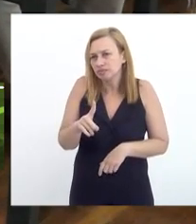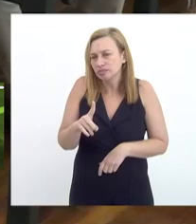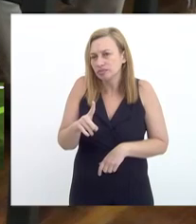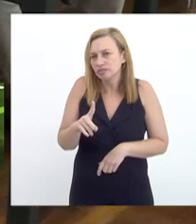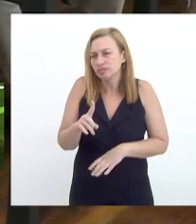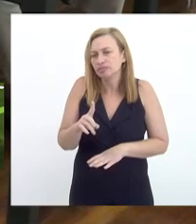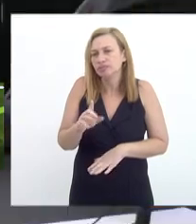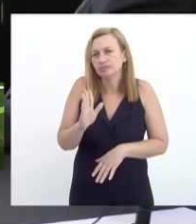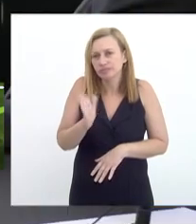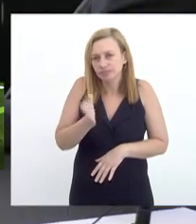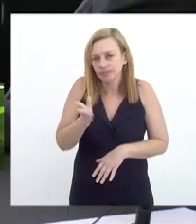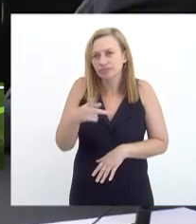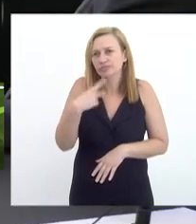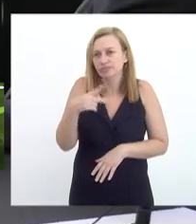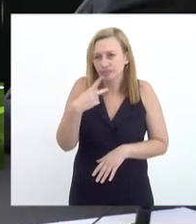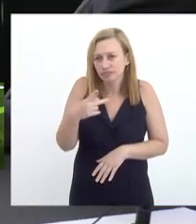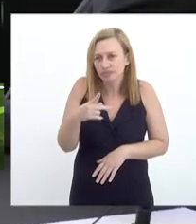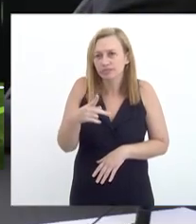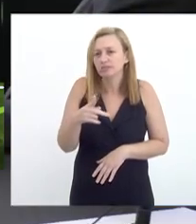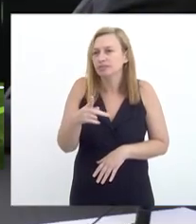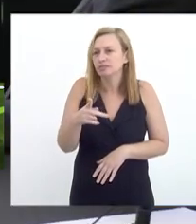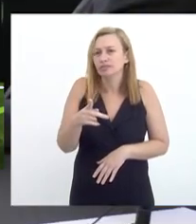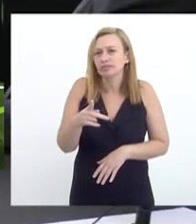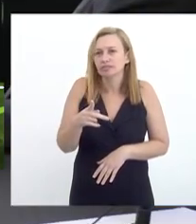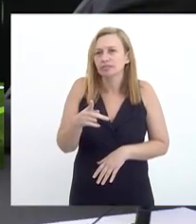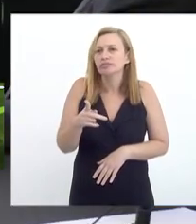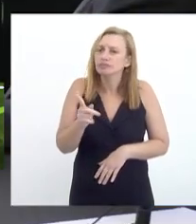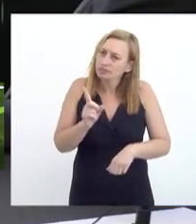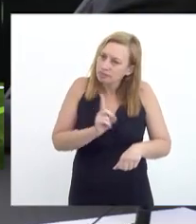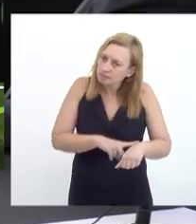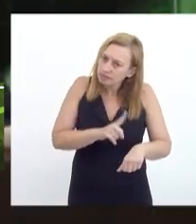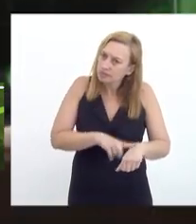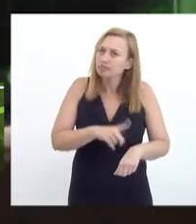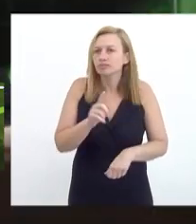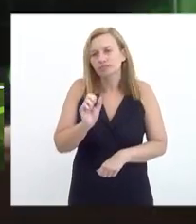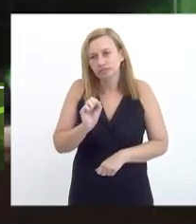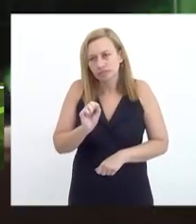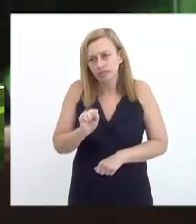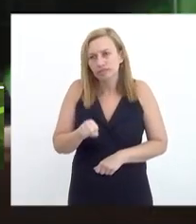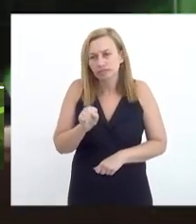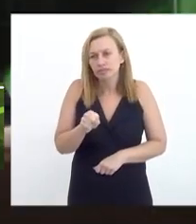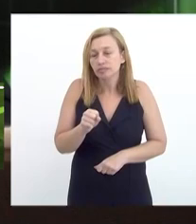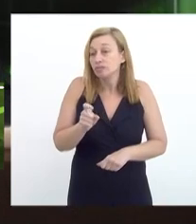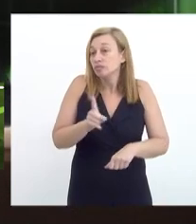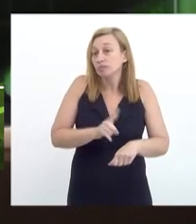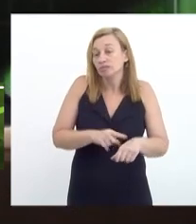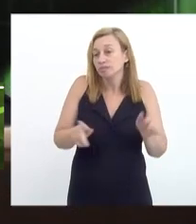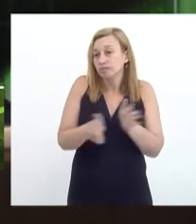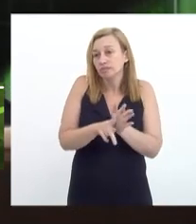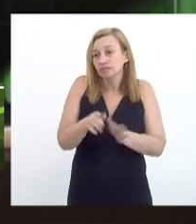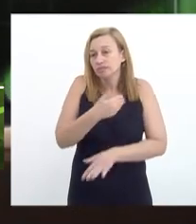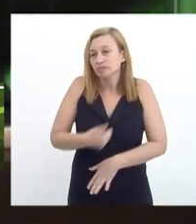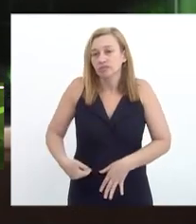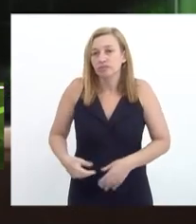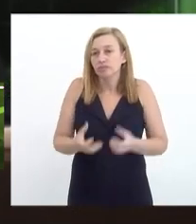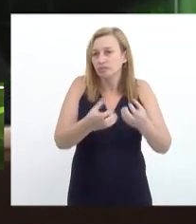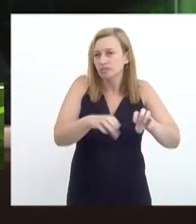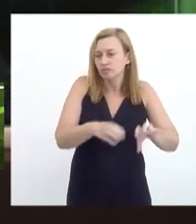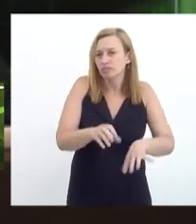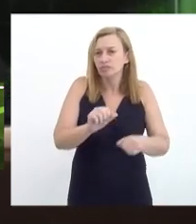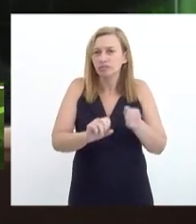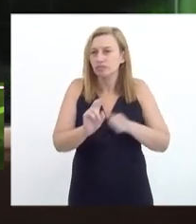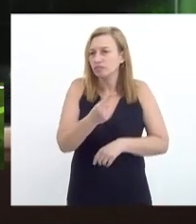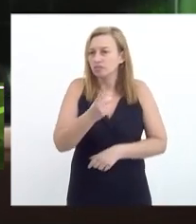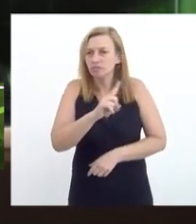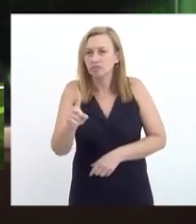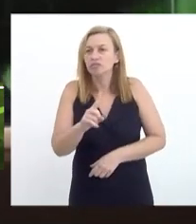Mas ele já disse Que vai ter Que tem previsão Agora O momento é do governo Se o governo faz o concurso Ou não Mas vai ter a previsão